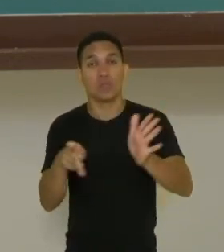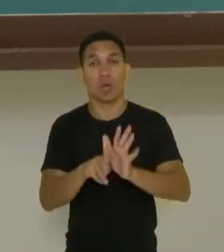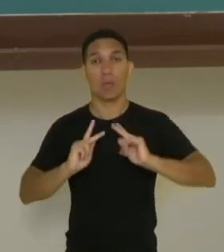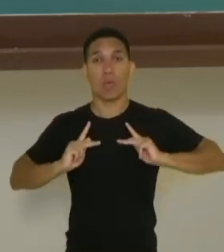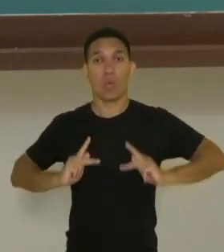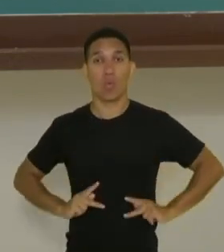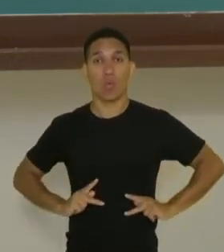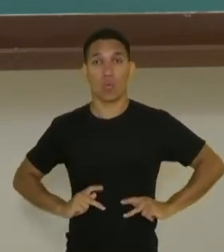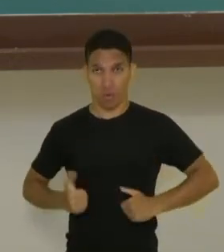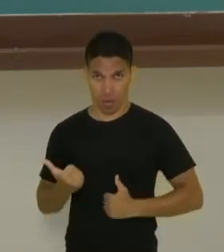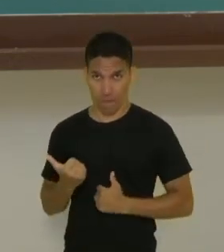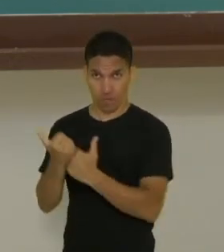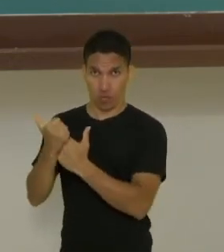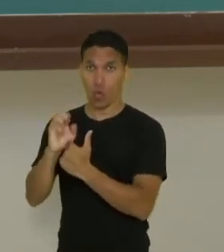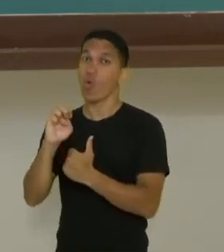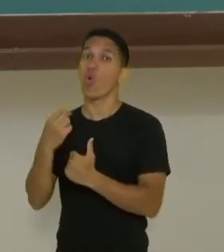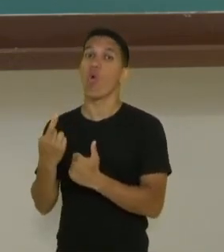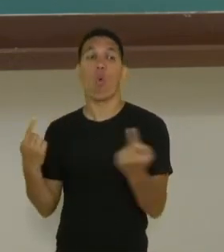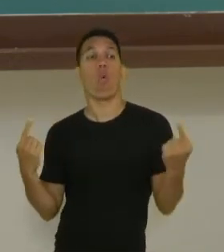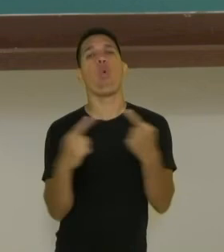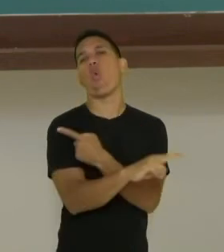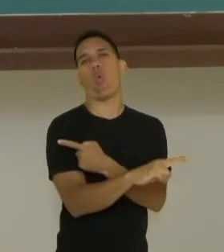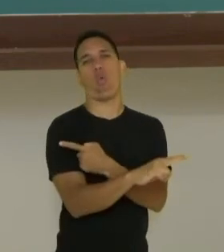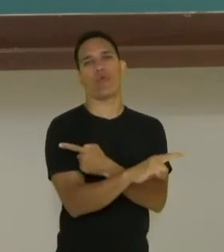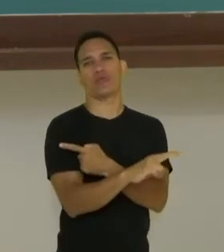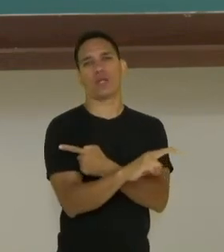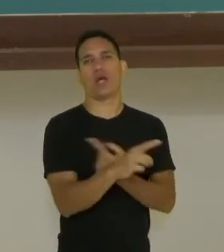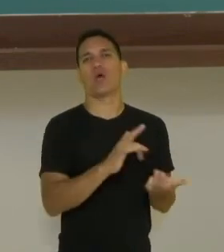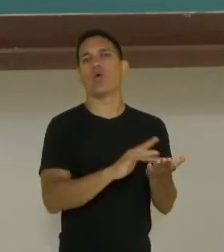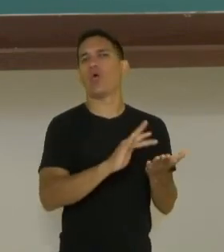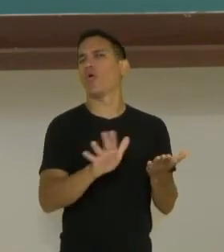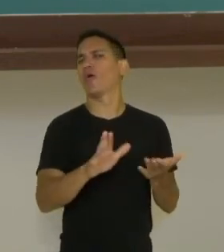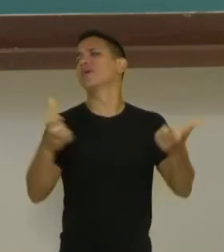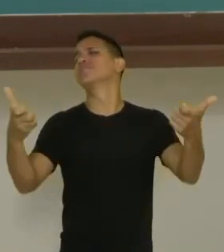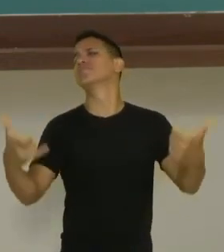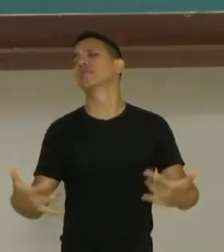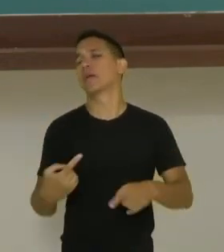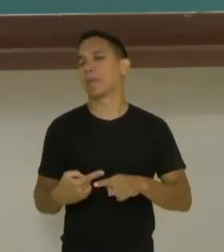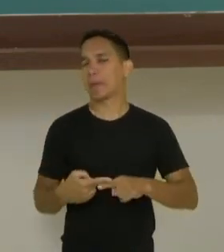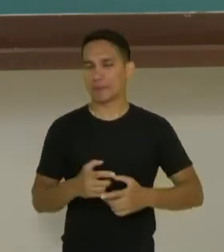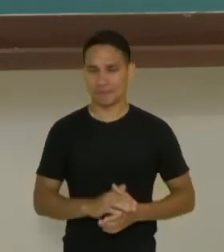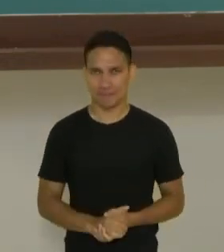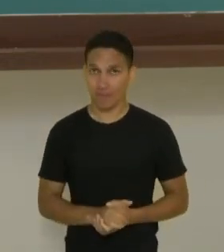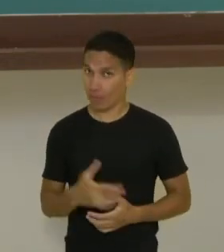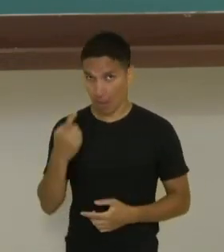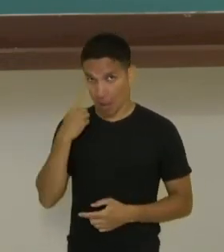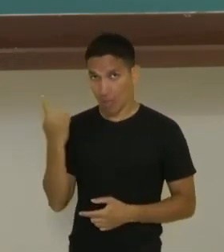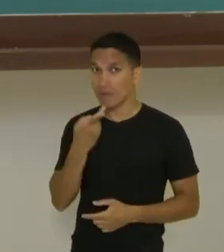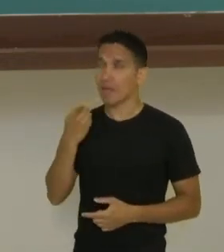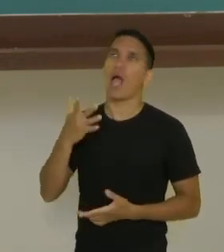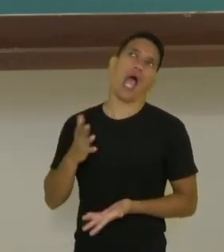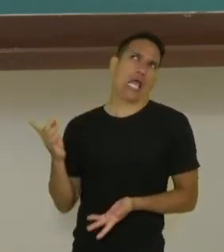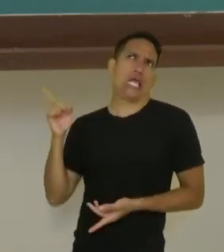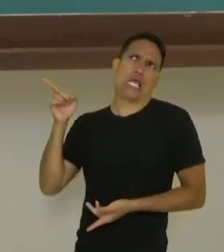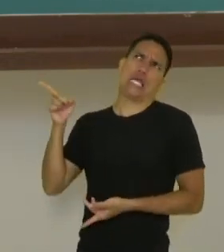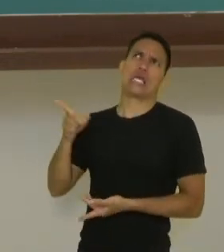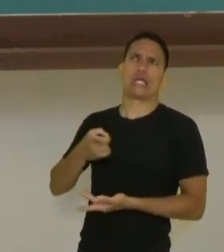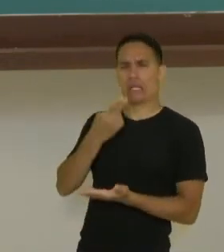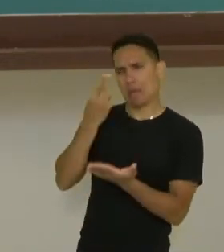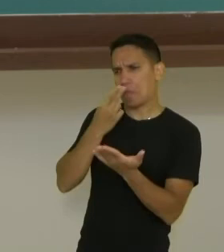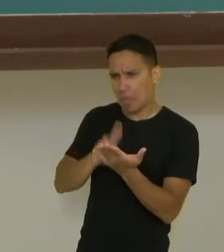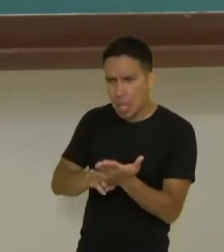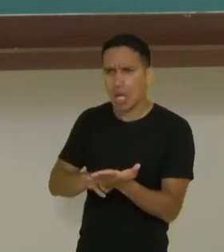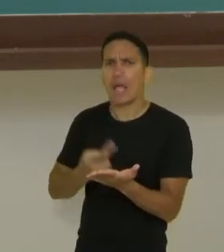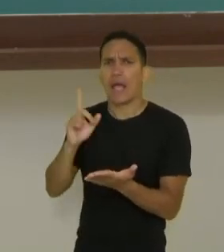favorável ou contrário ao consumismo? Justifique. Então aqui você vai escrever, olha, ele é favorável ao consumismo ou ele é contra